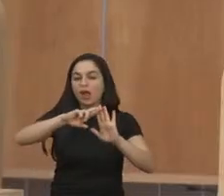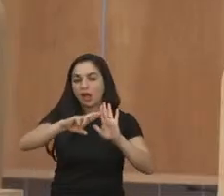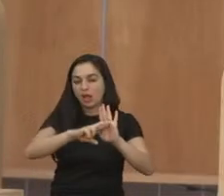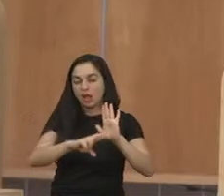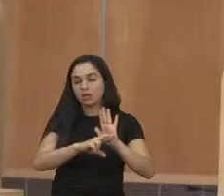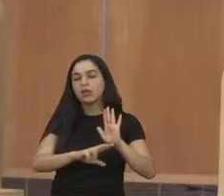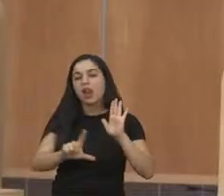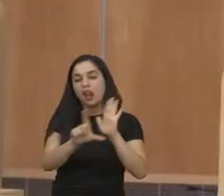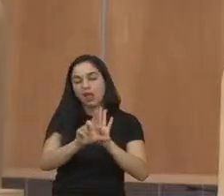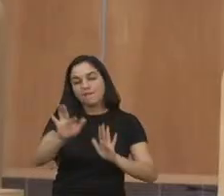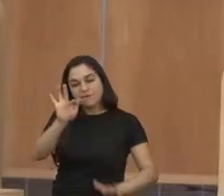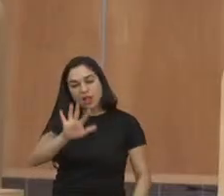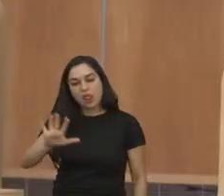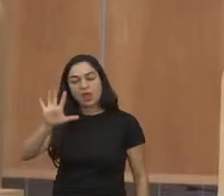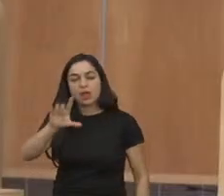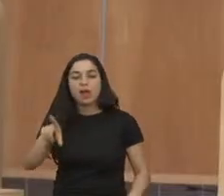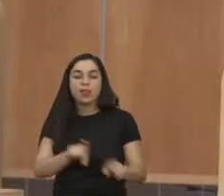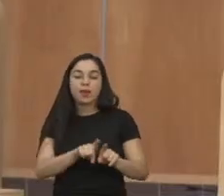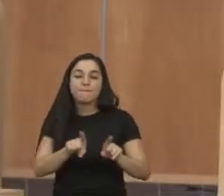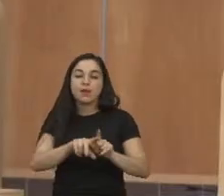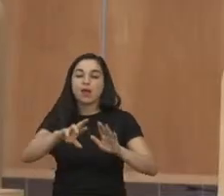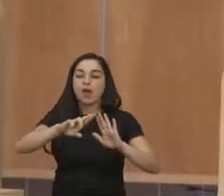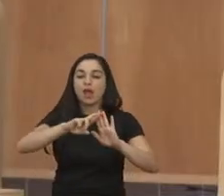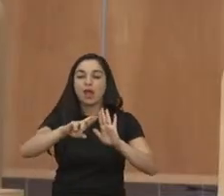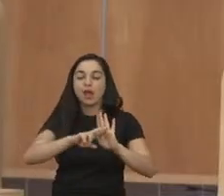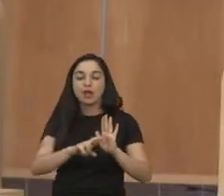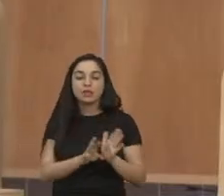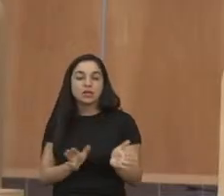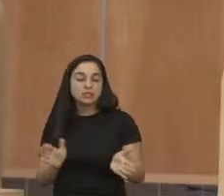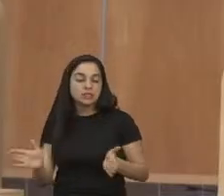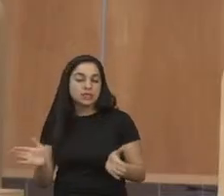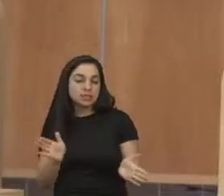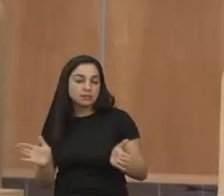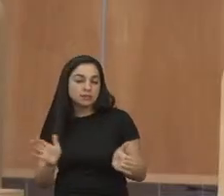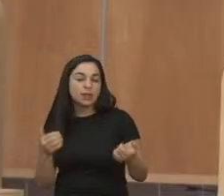normas de acessibilidade também precisarão ser respeitadas